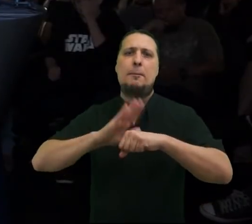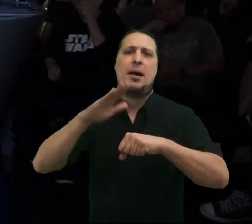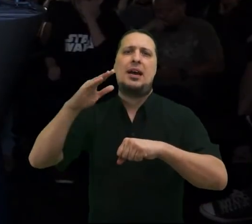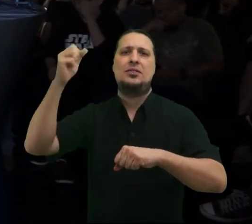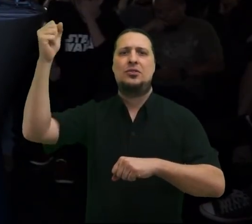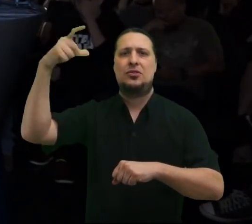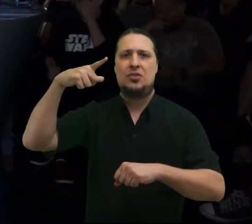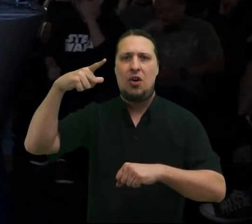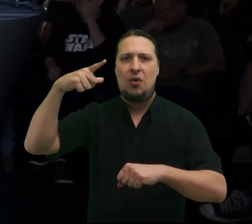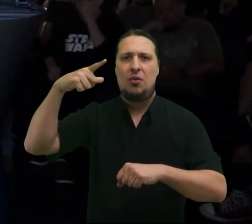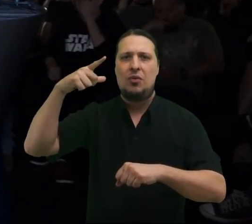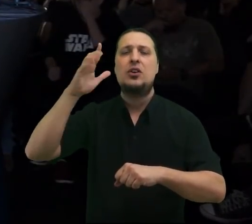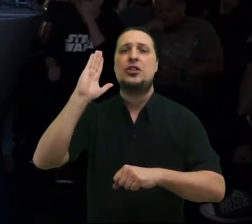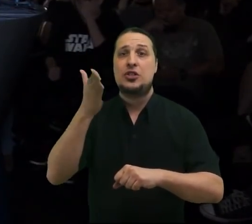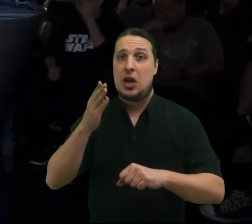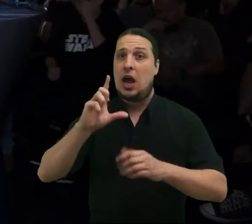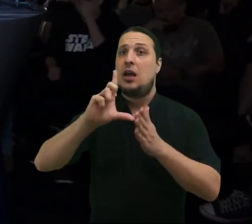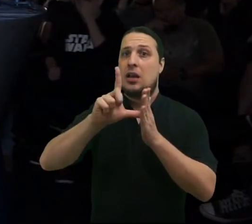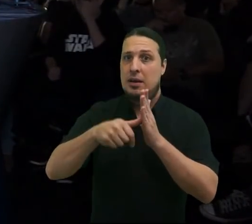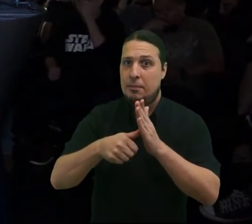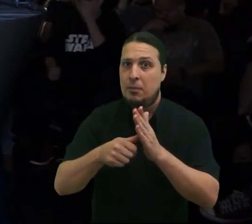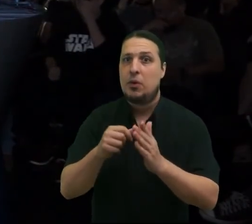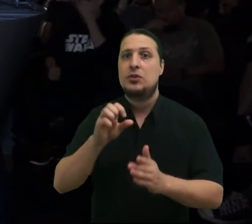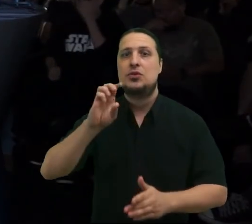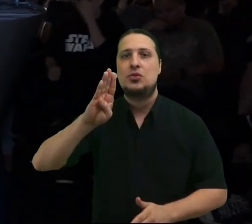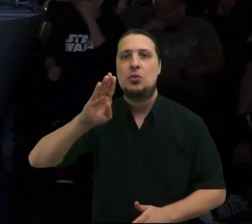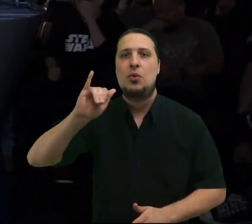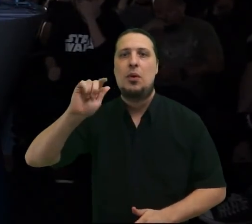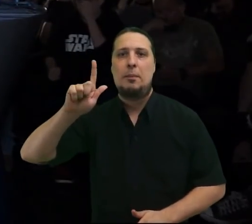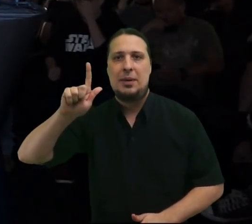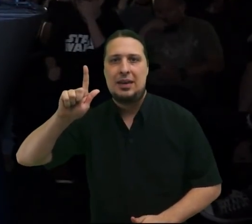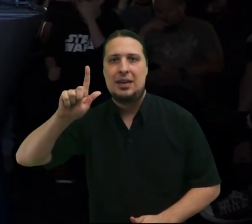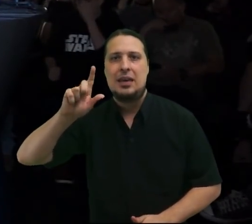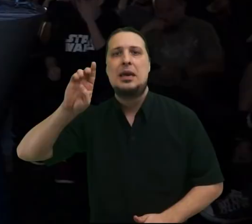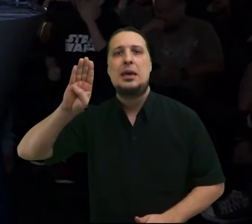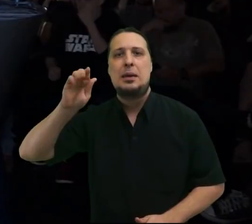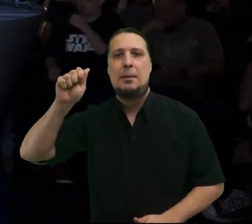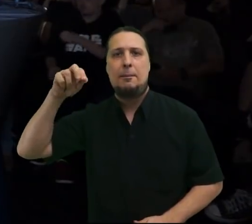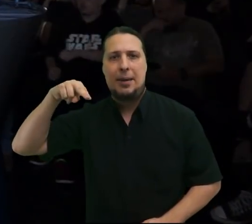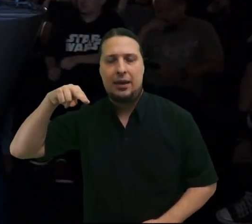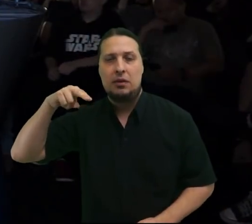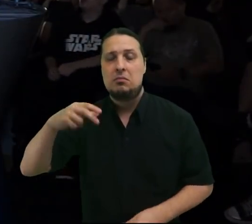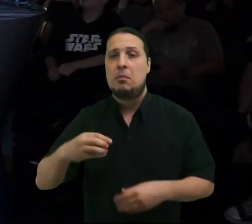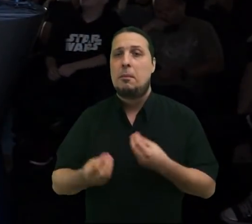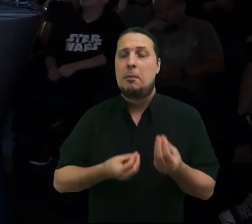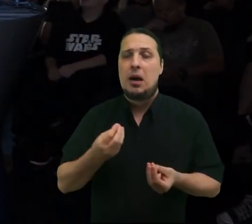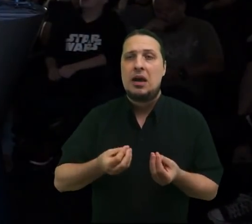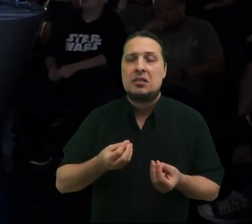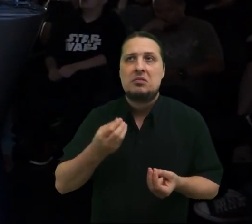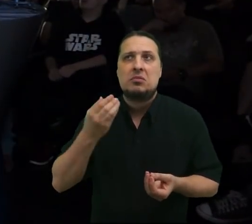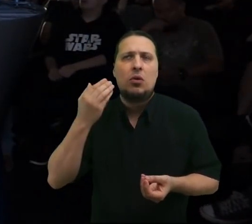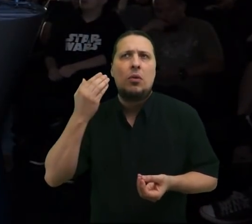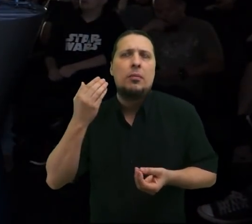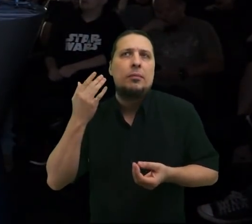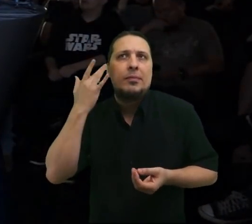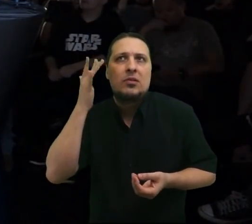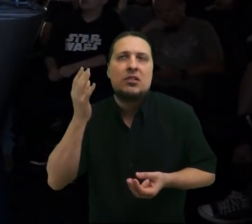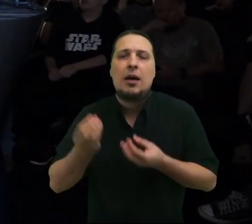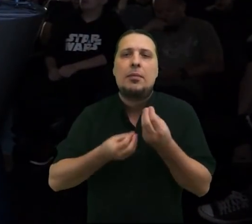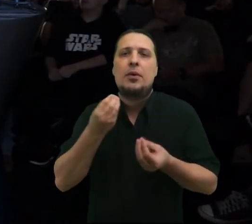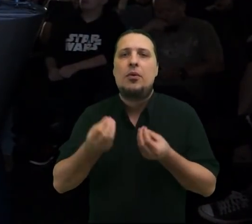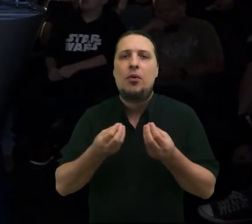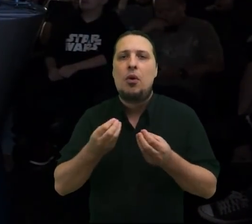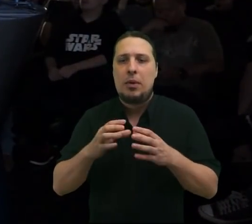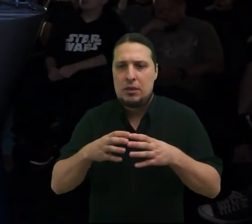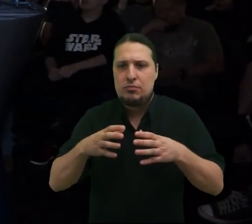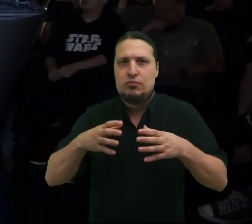no centro desses quasares são muito grandes já muito rápido. Tá? E fica um pouquinho difícil de explicar, porque talvez vocês